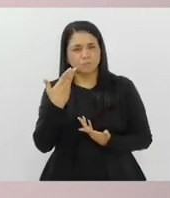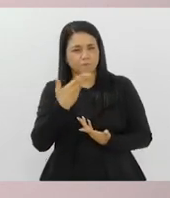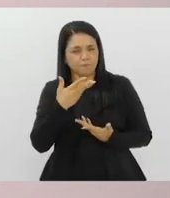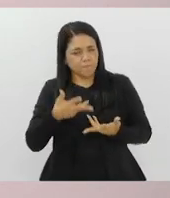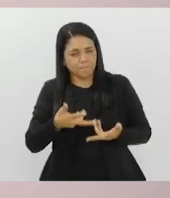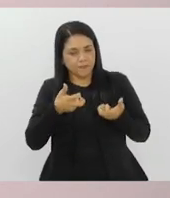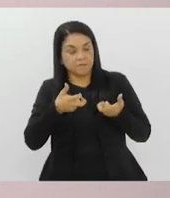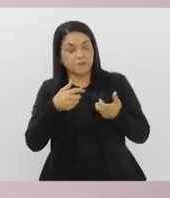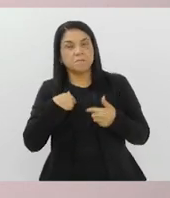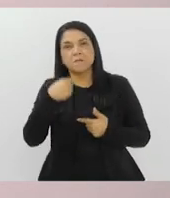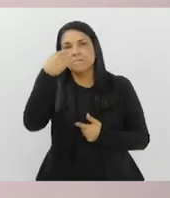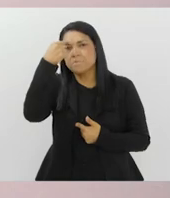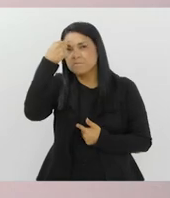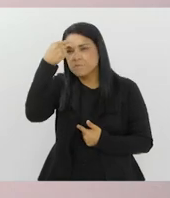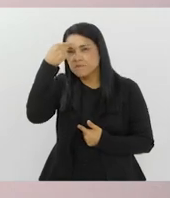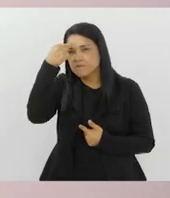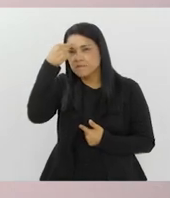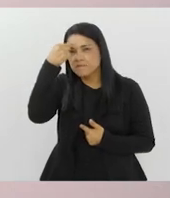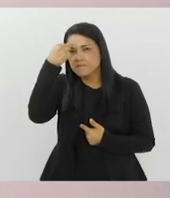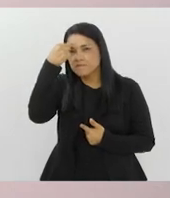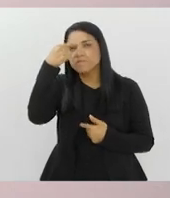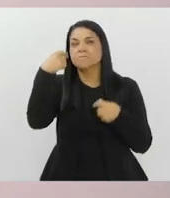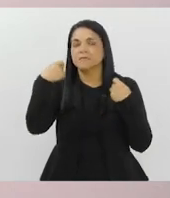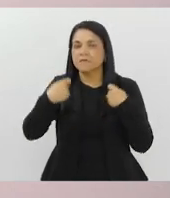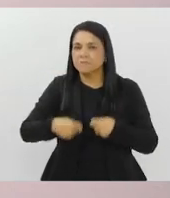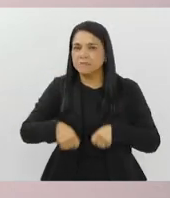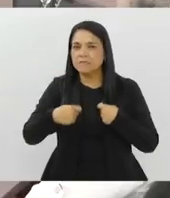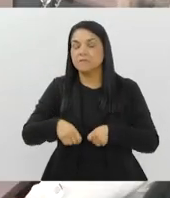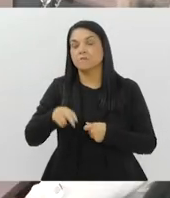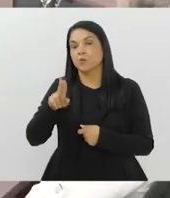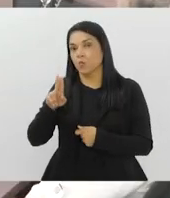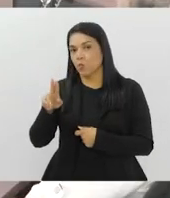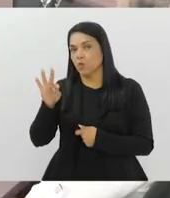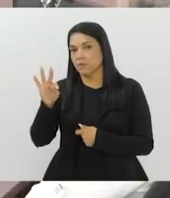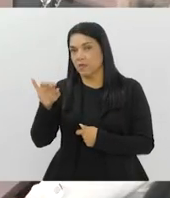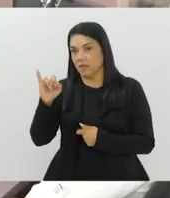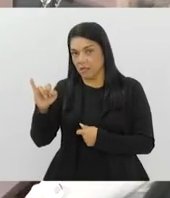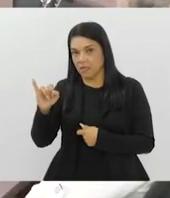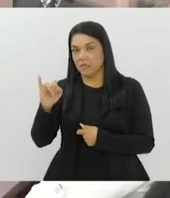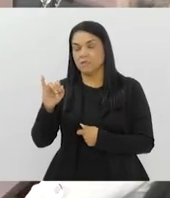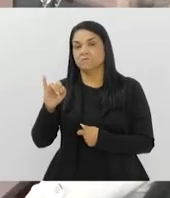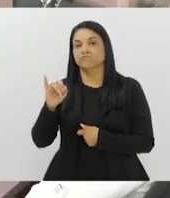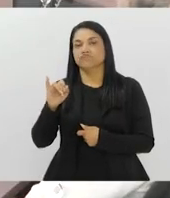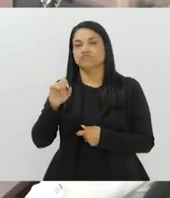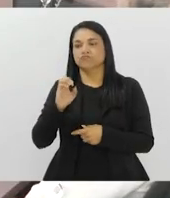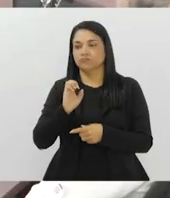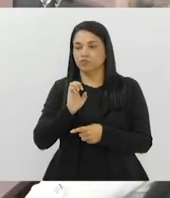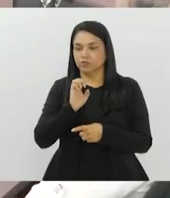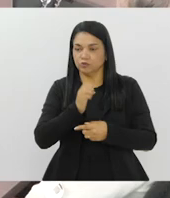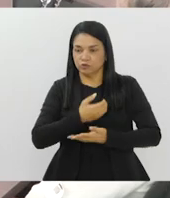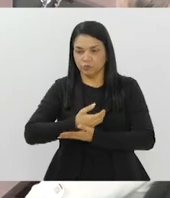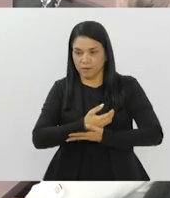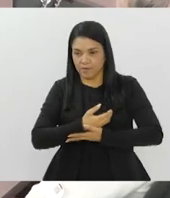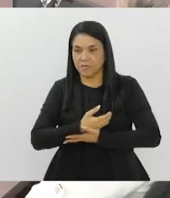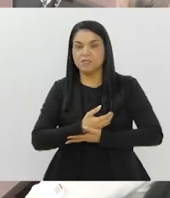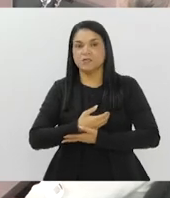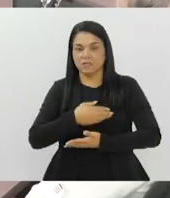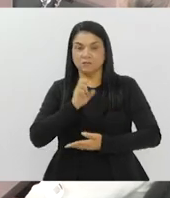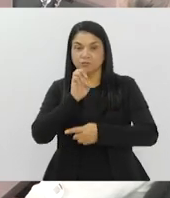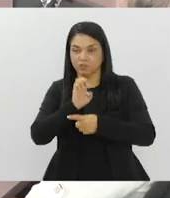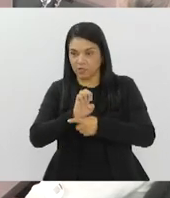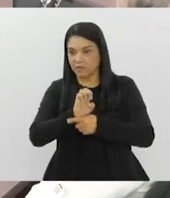tem que pensar. Temos, sim, UTIs neonatais nesse estado. Essas mulheres, elas têm a